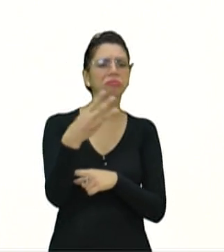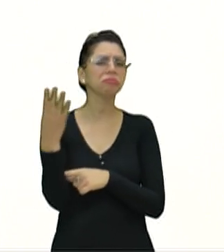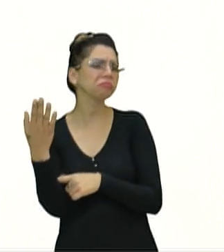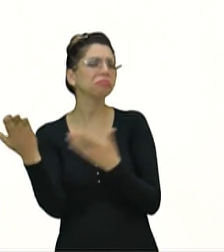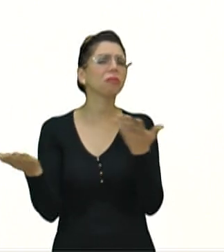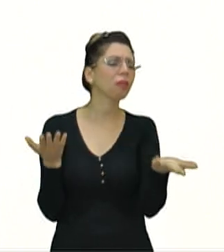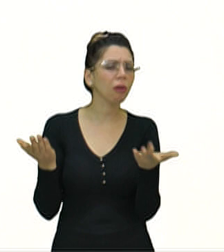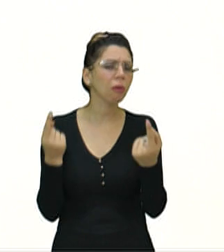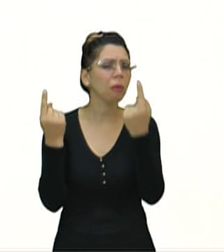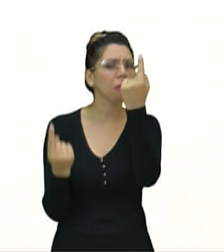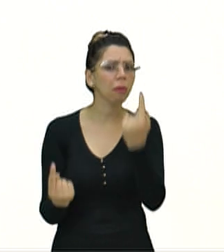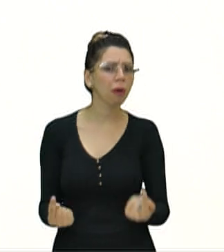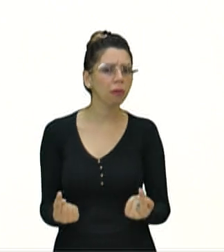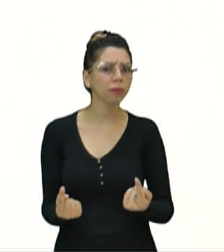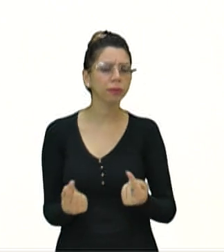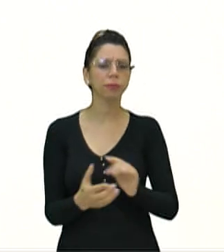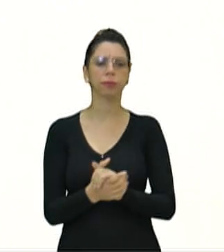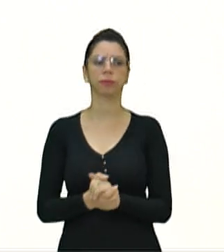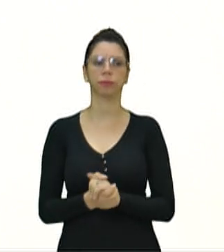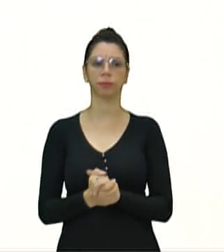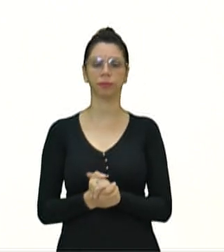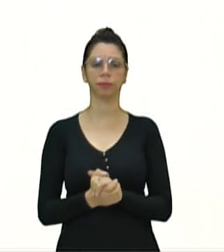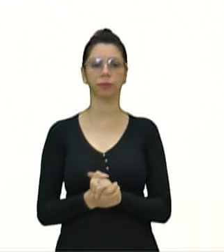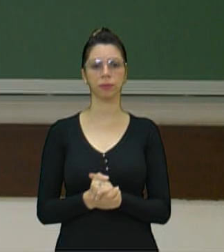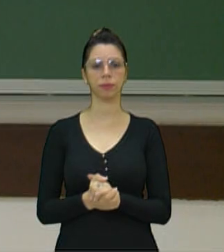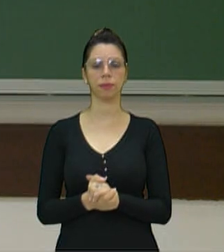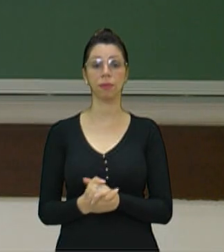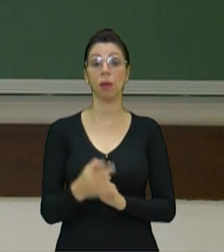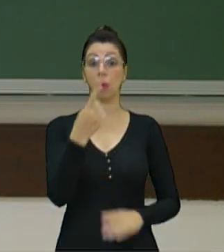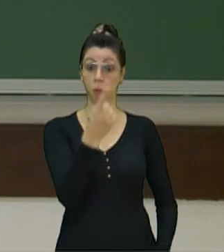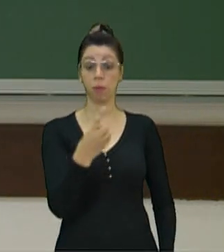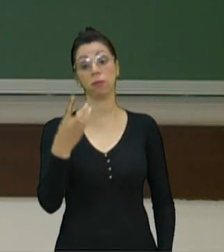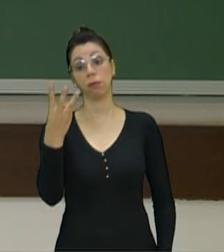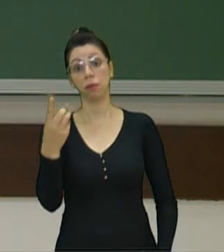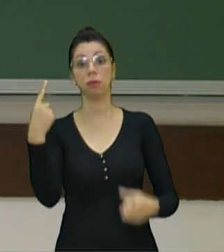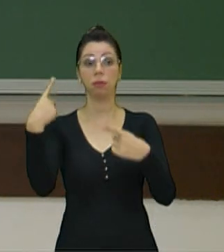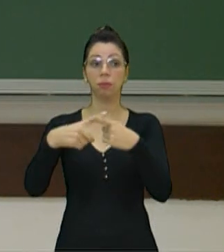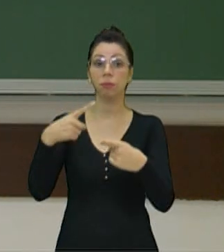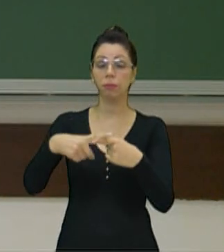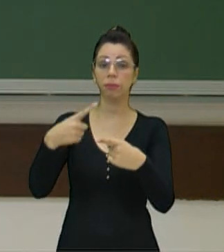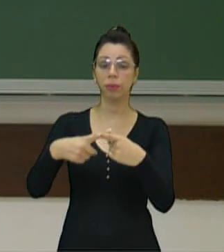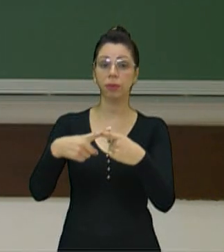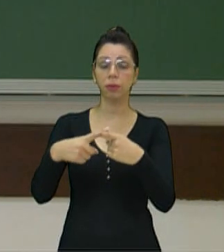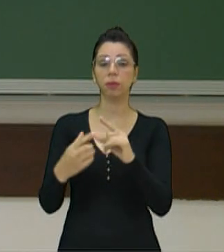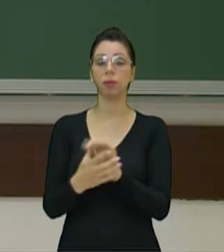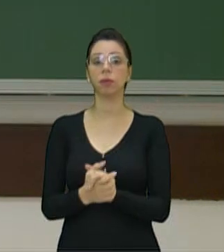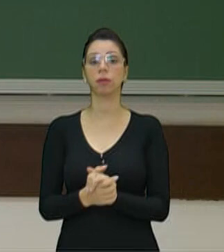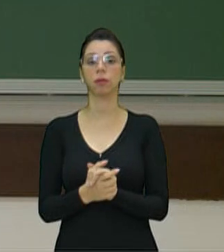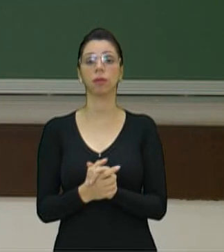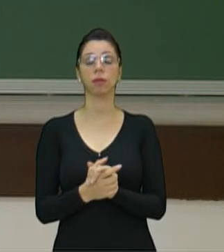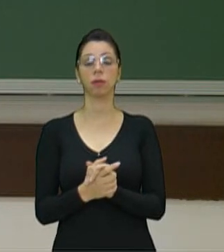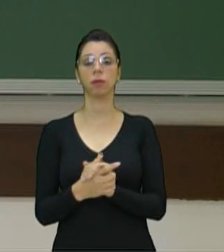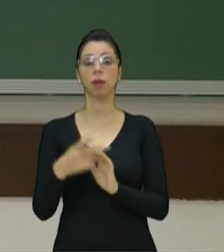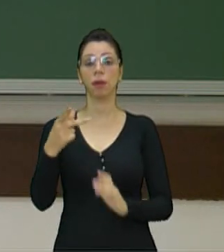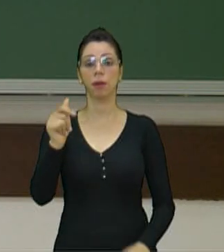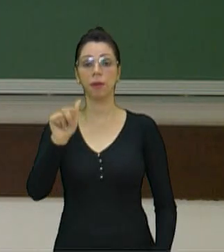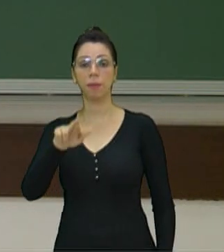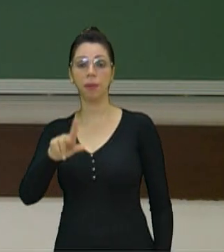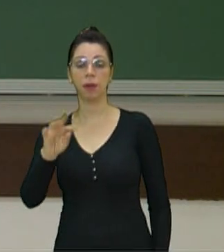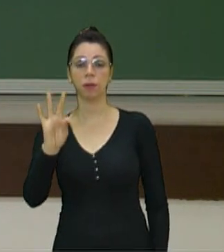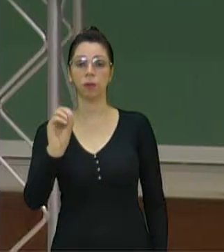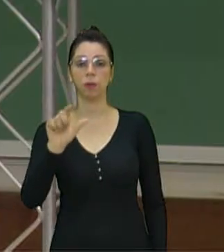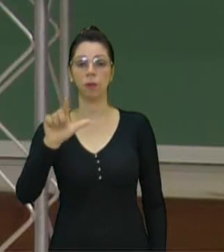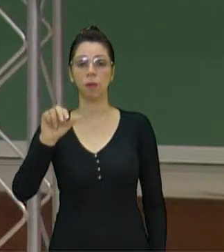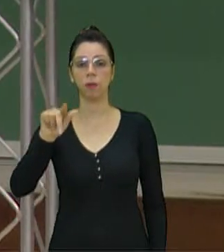somente na terceira. É correto o que se afirma na 1 e na 3, porque na partenogênese ocorre a